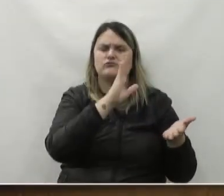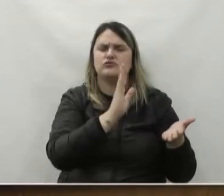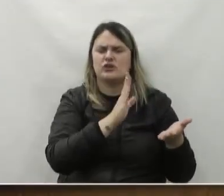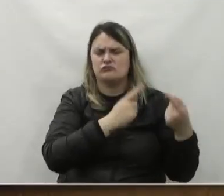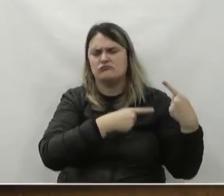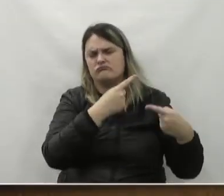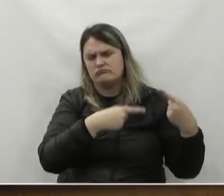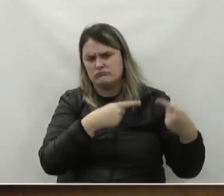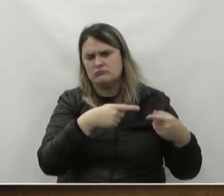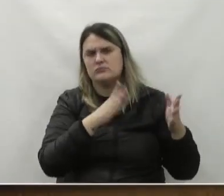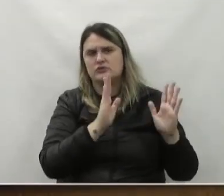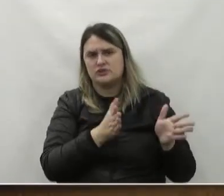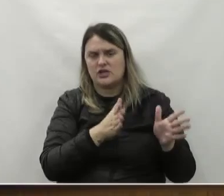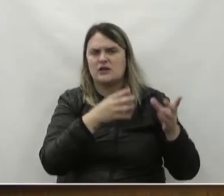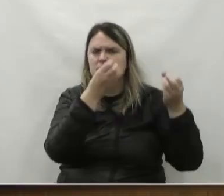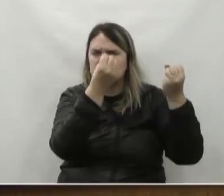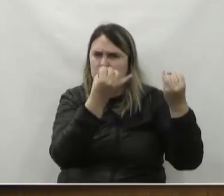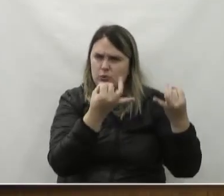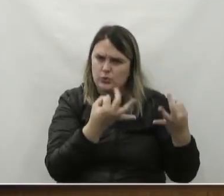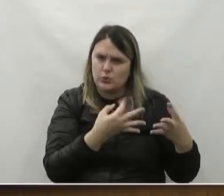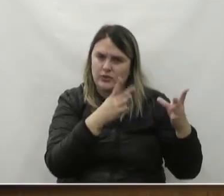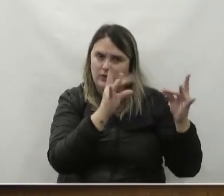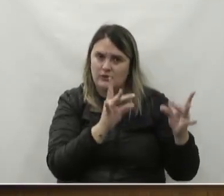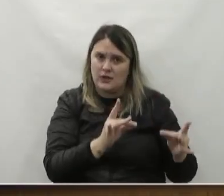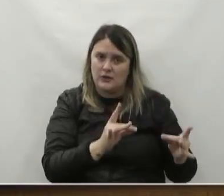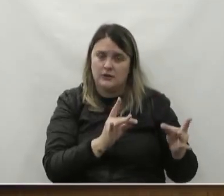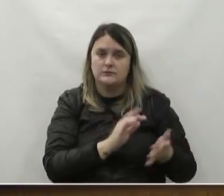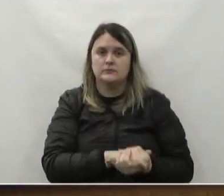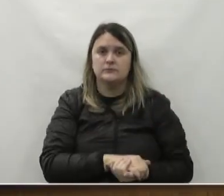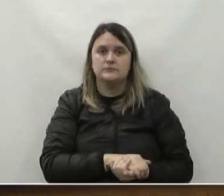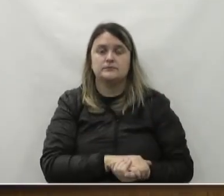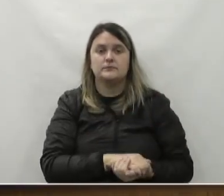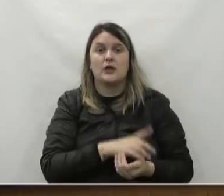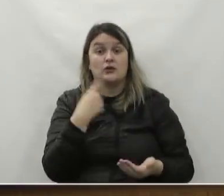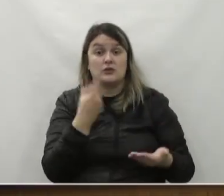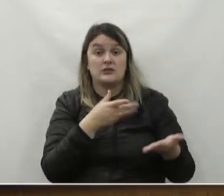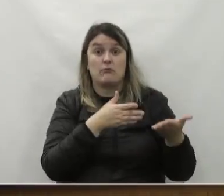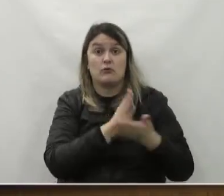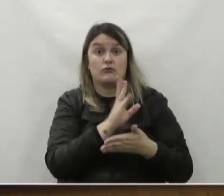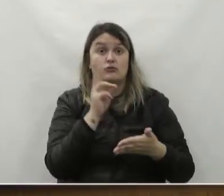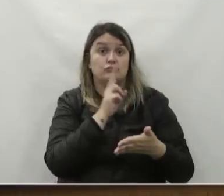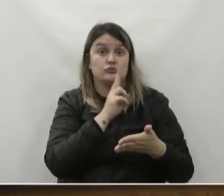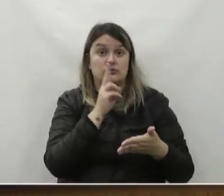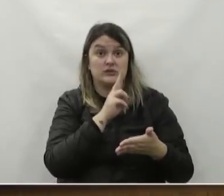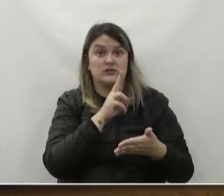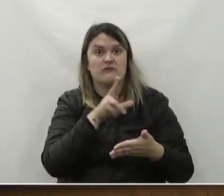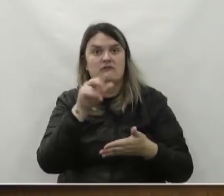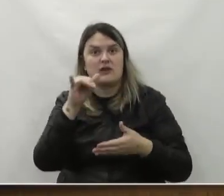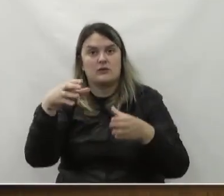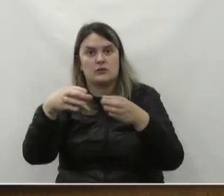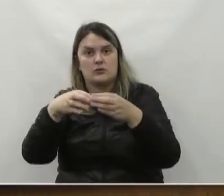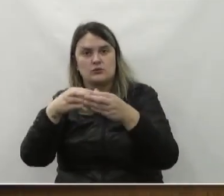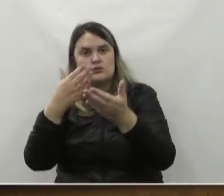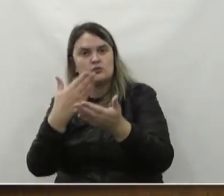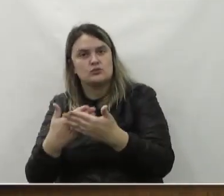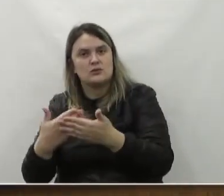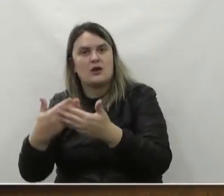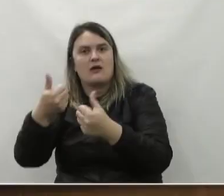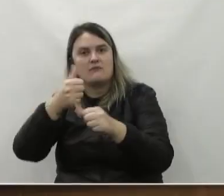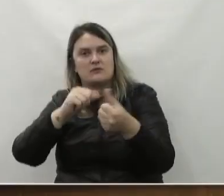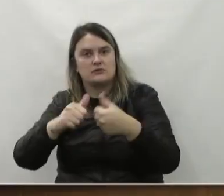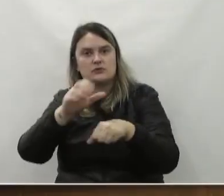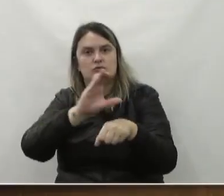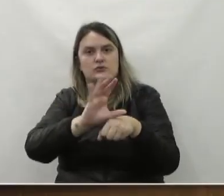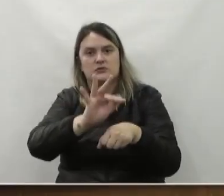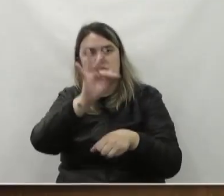está mais do que explicado, só que hoje aprovamos o regime de urgência, vai para a Comissão de